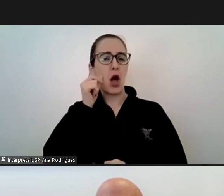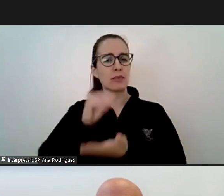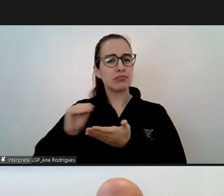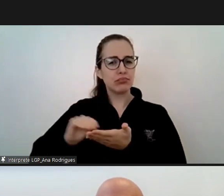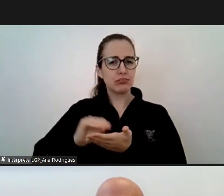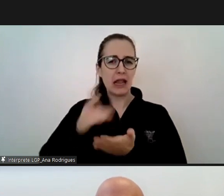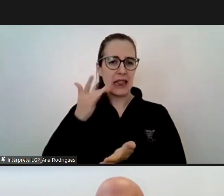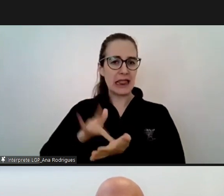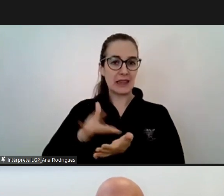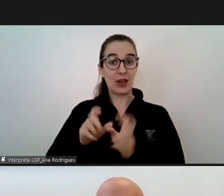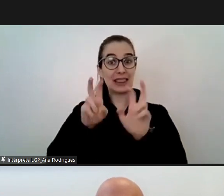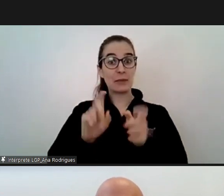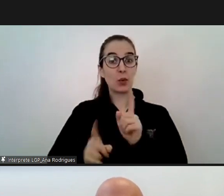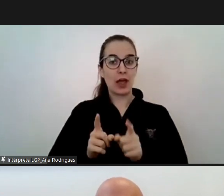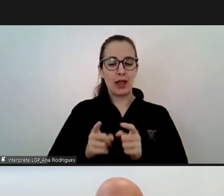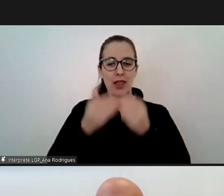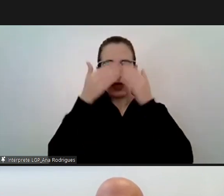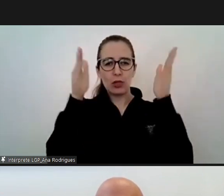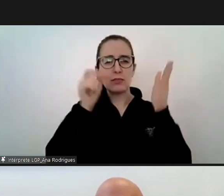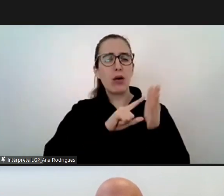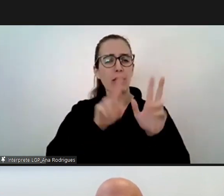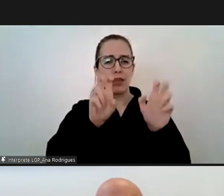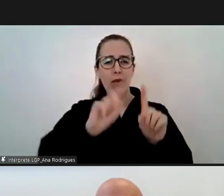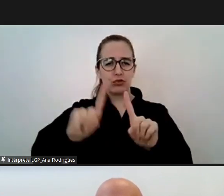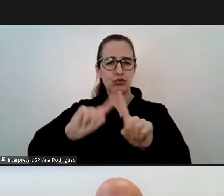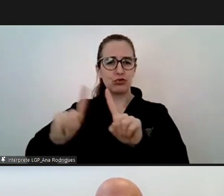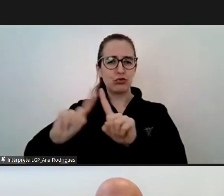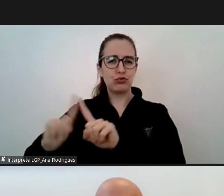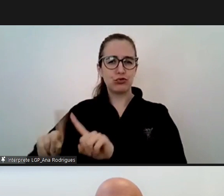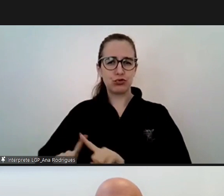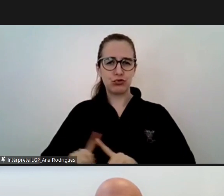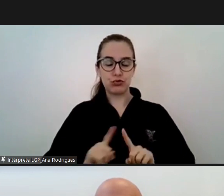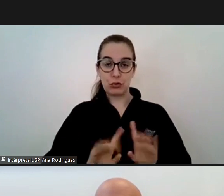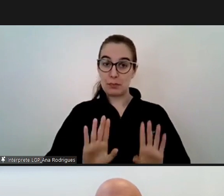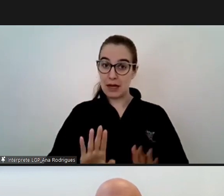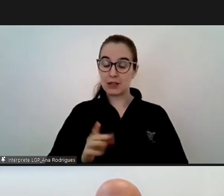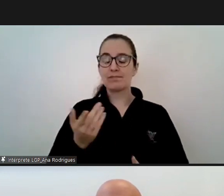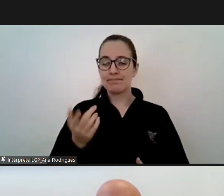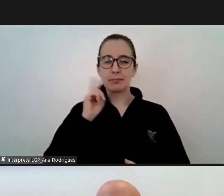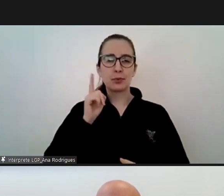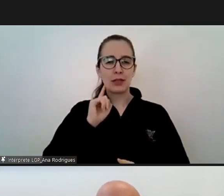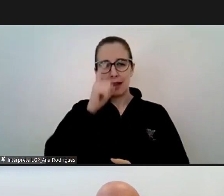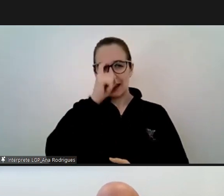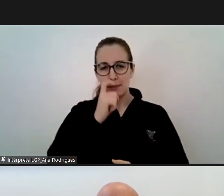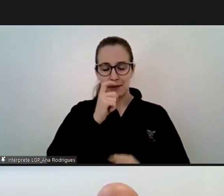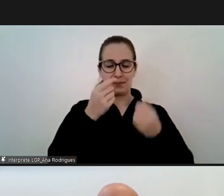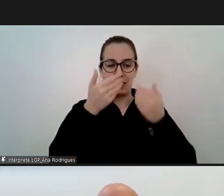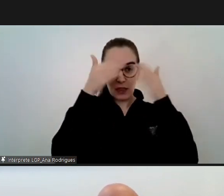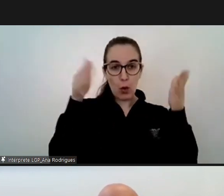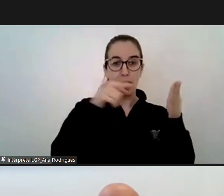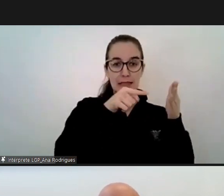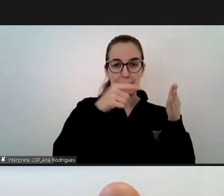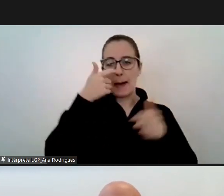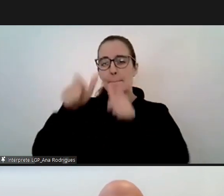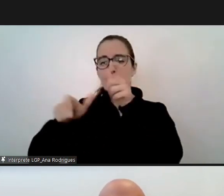título A Democracia diz-se de muitos modos, mas esta ideia de ligação entre a democracia e os